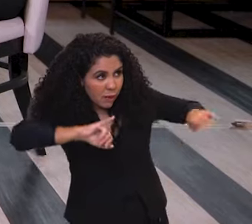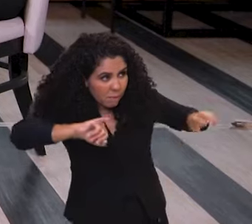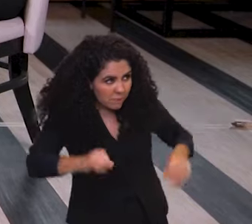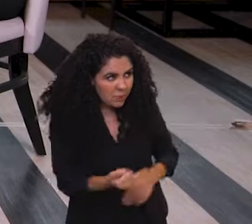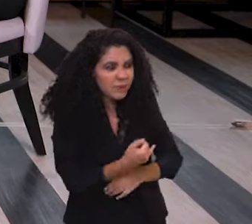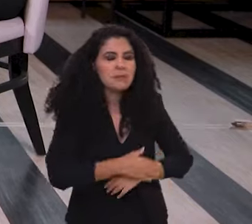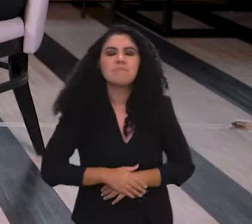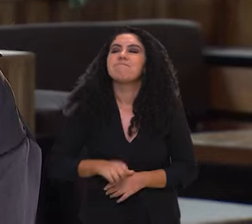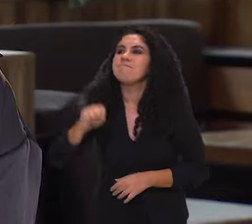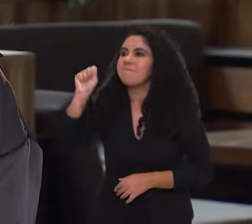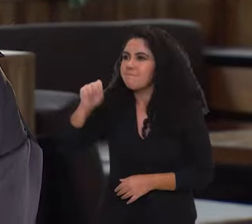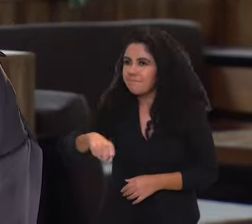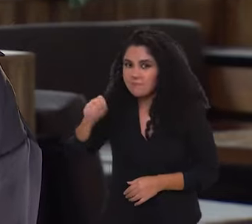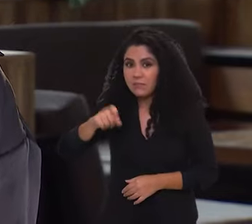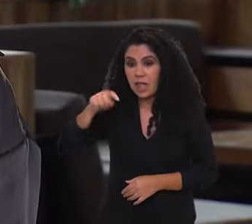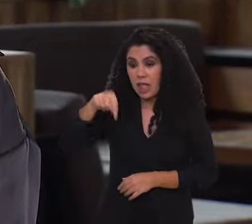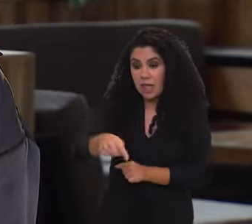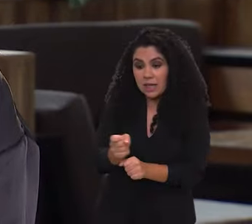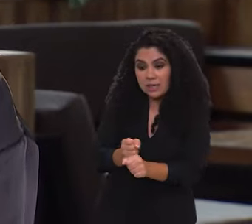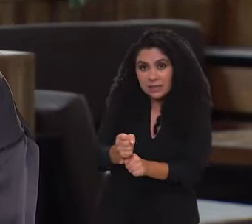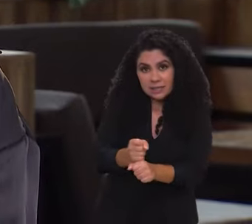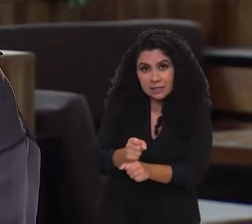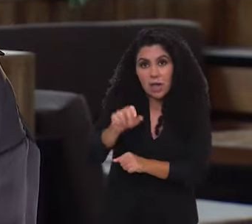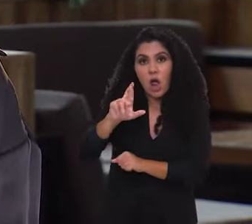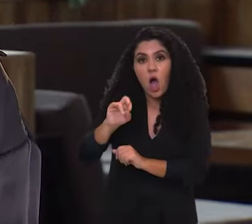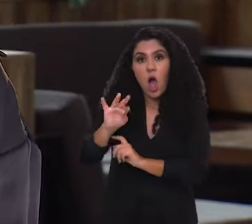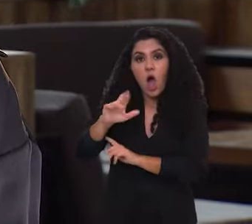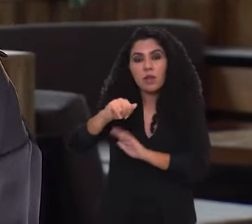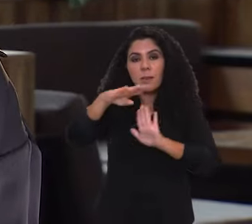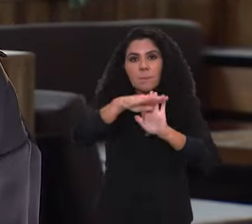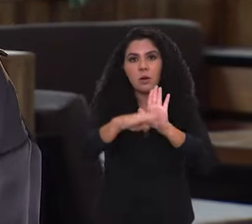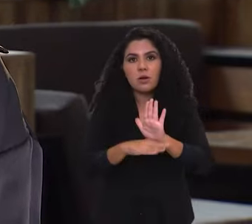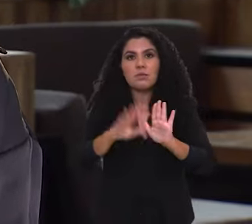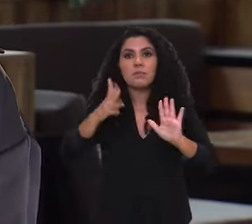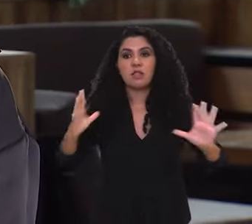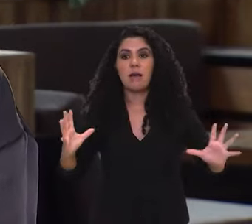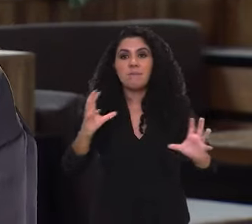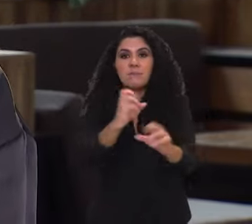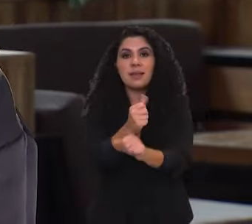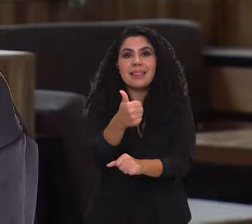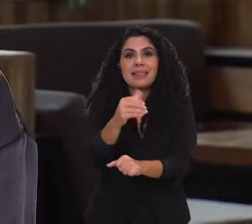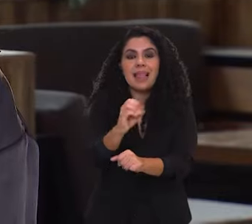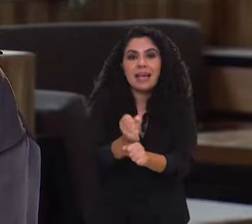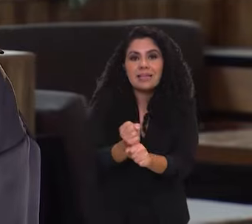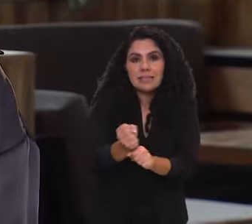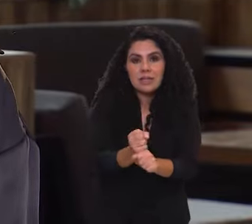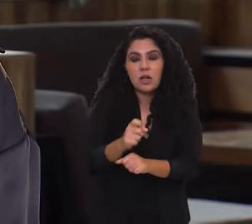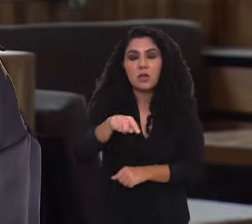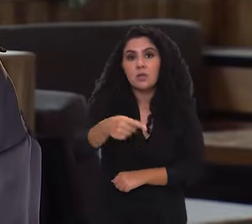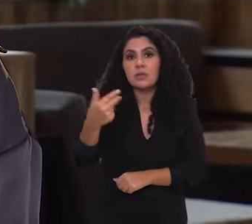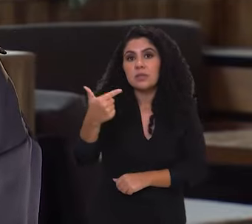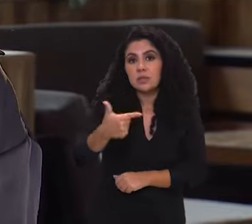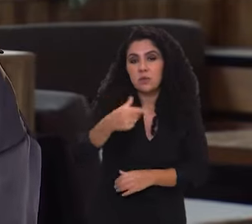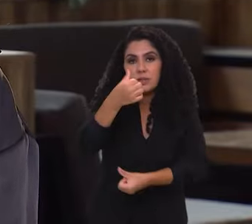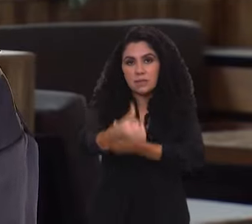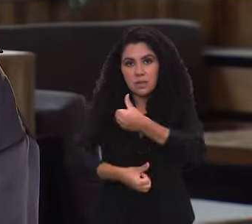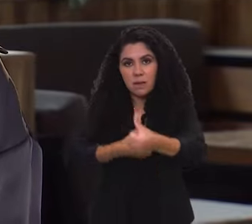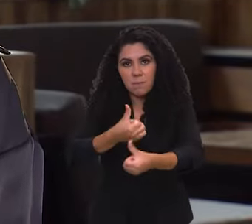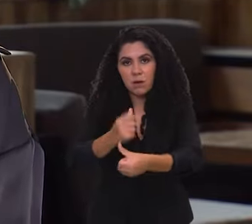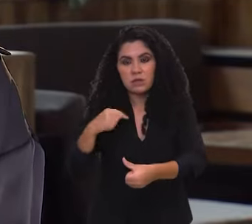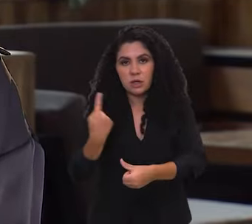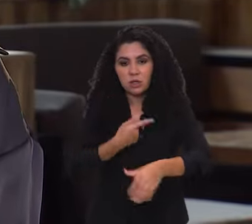Tem. Esse ano as rotas de integração nacional completam 10 anos de existência. Nós faremos no segundo semestre um